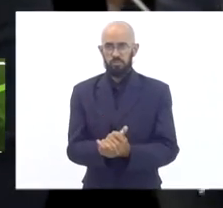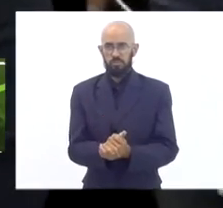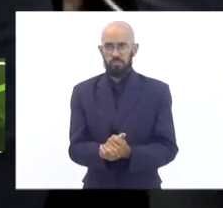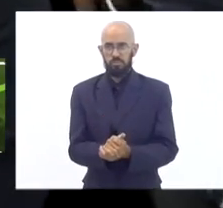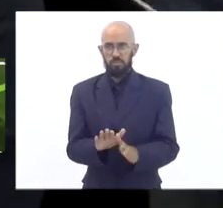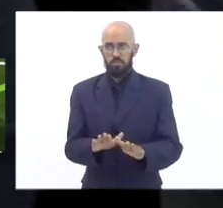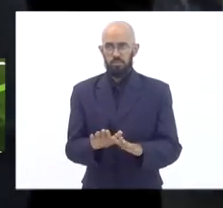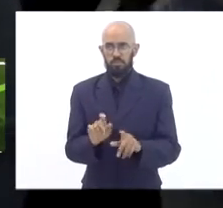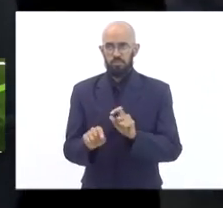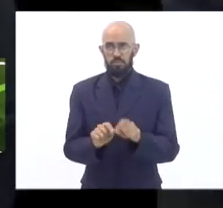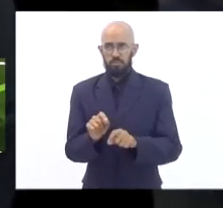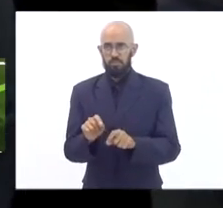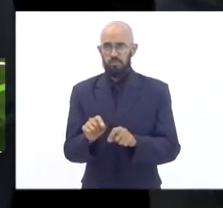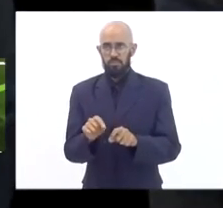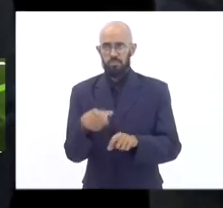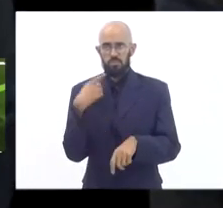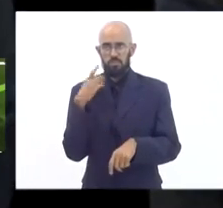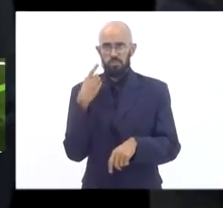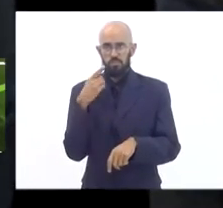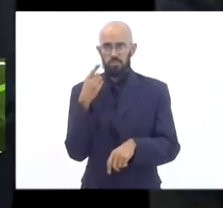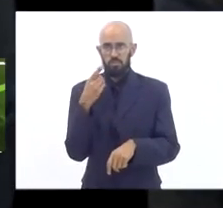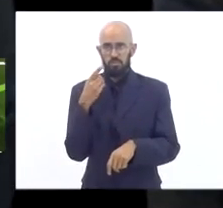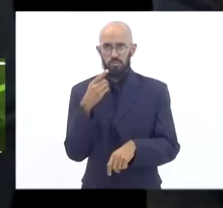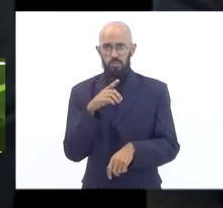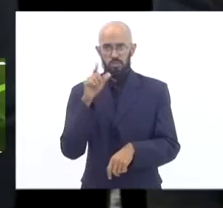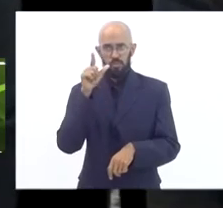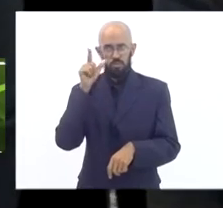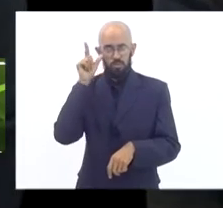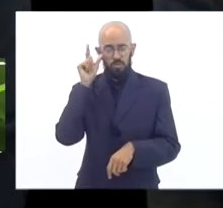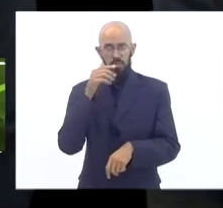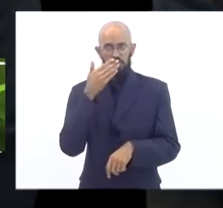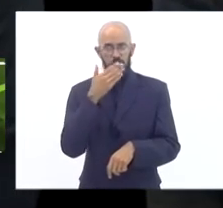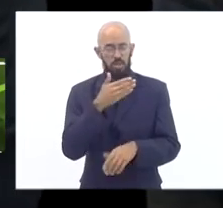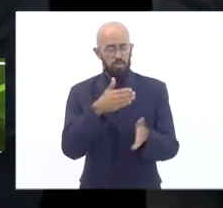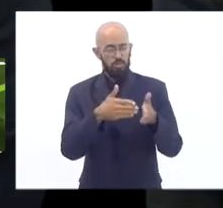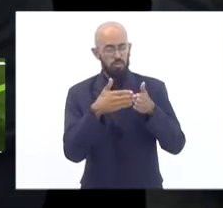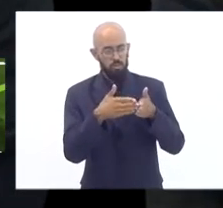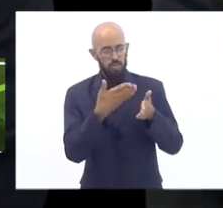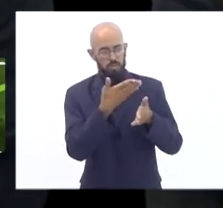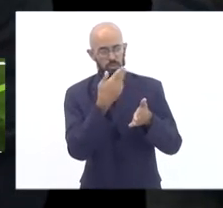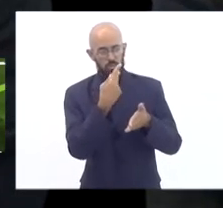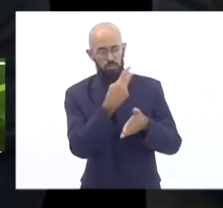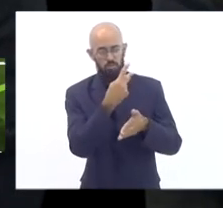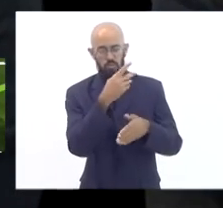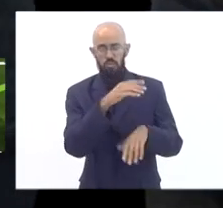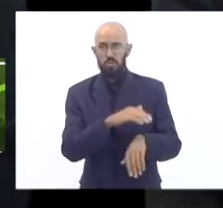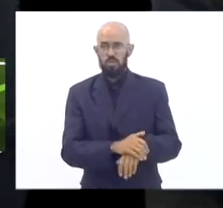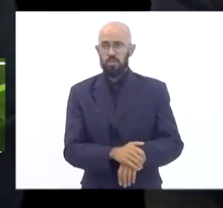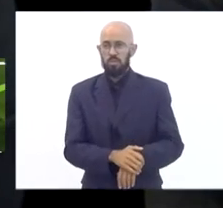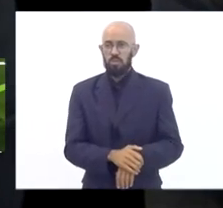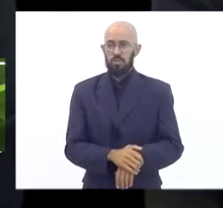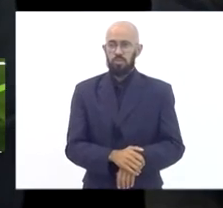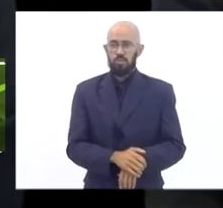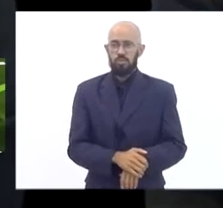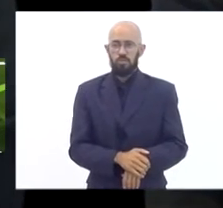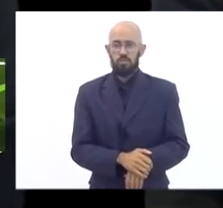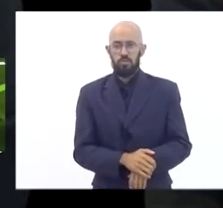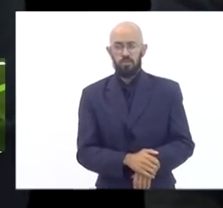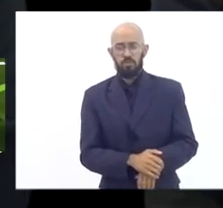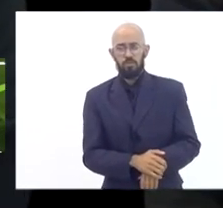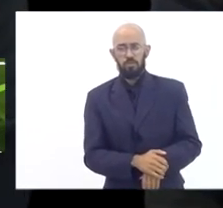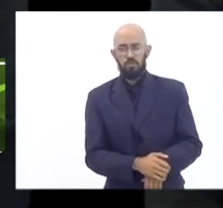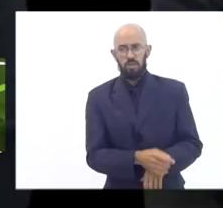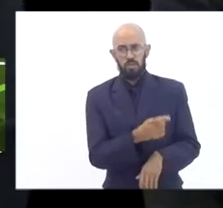Agora, deputada Lucinha, eu peço vênia a Vossa Excelência, peço permissão, uma autorização de Vossa Excelência, no sentido de Vossa